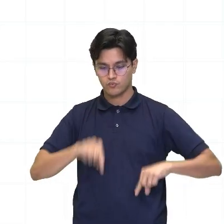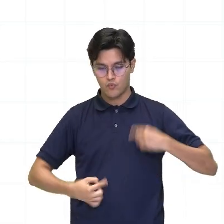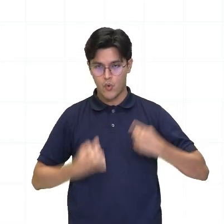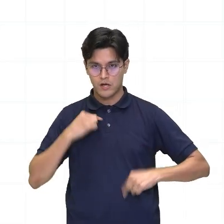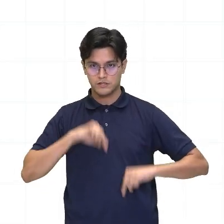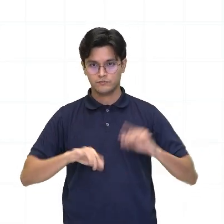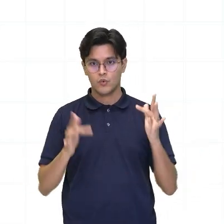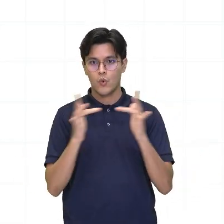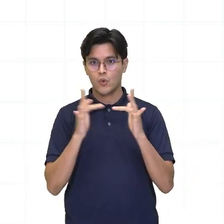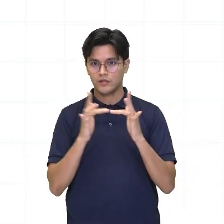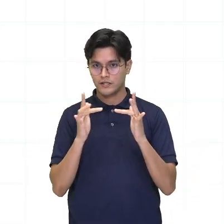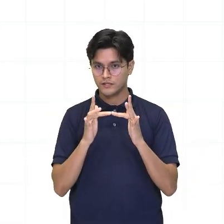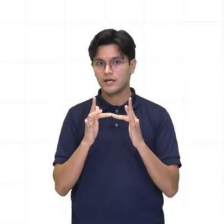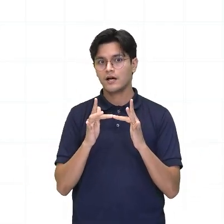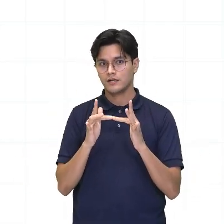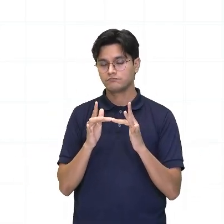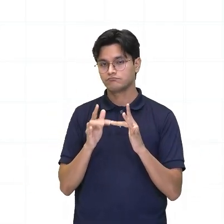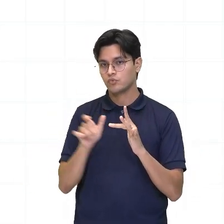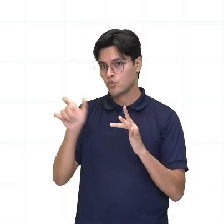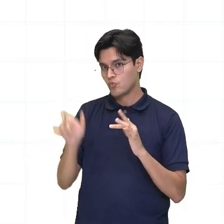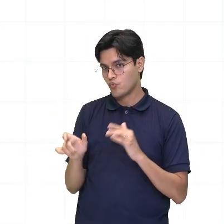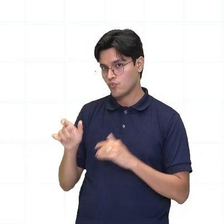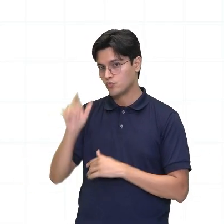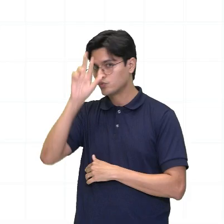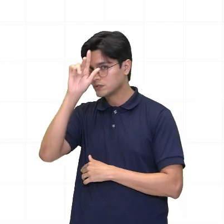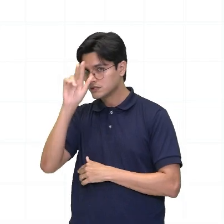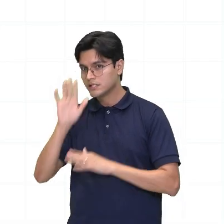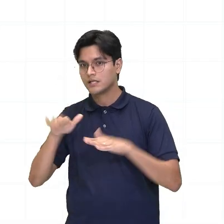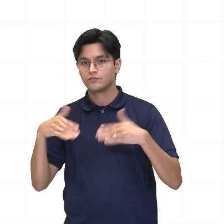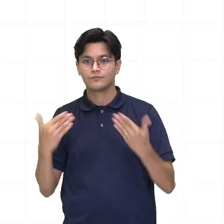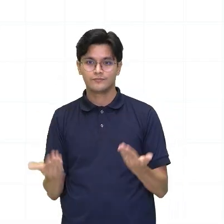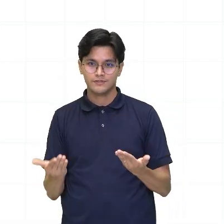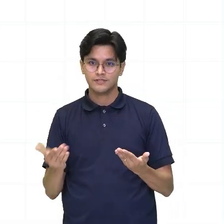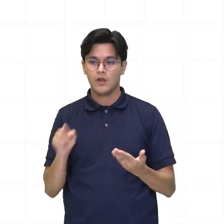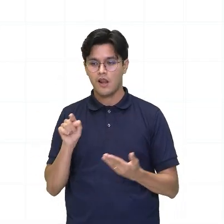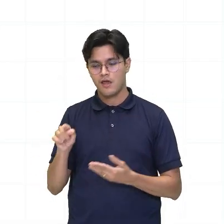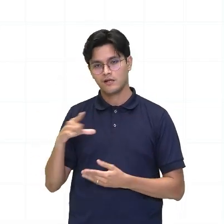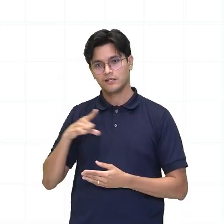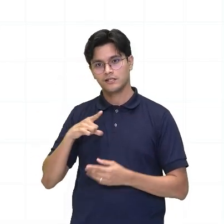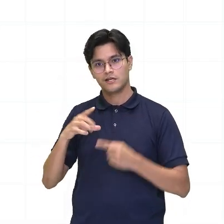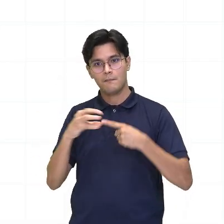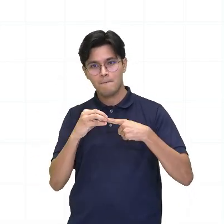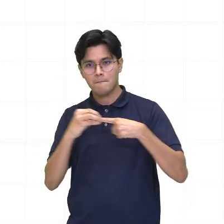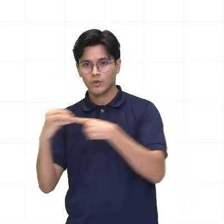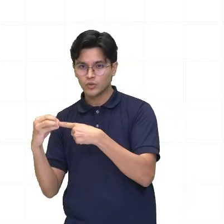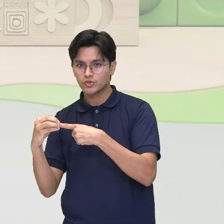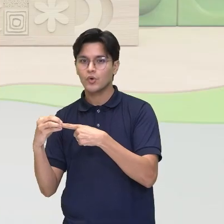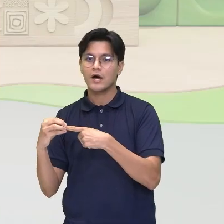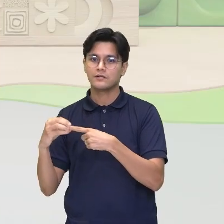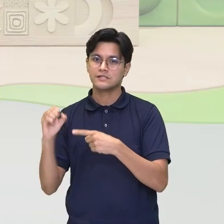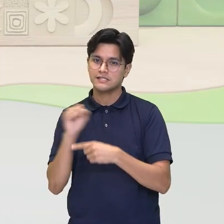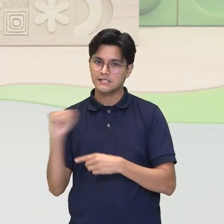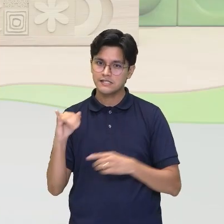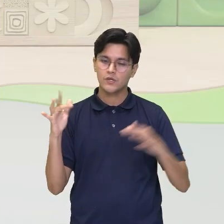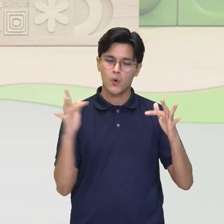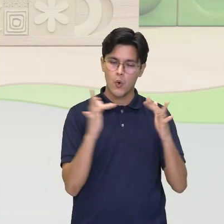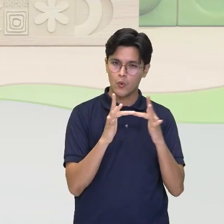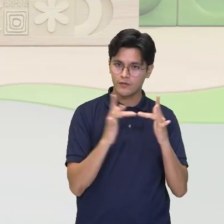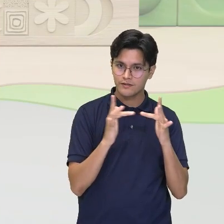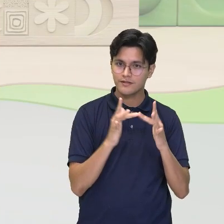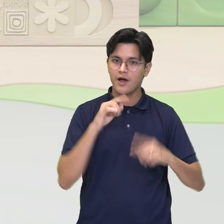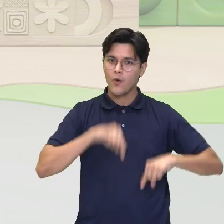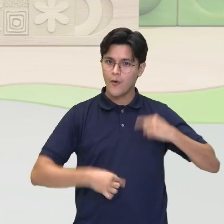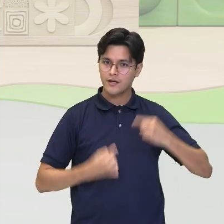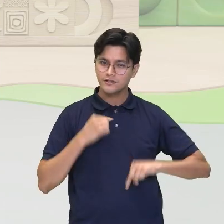certo? E aí é importante a gente lembrar que uma das formas de transmissão, né, é através do açaí, quando você